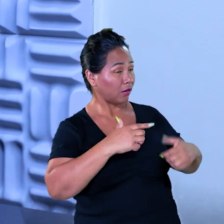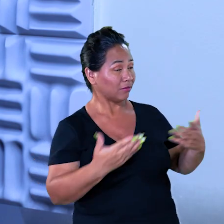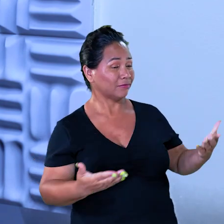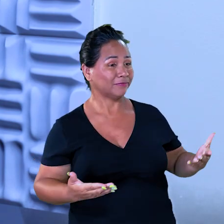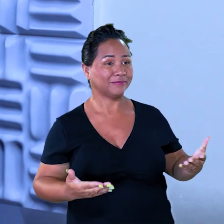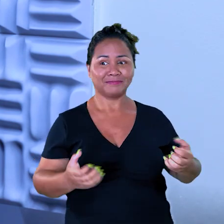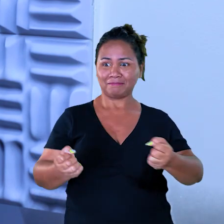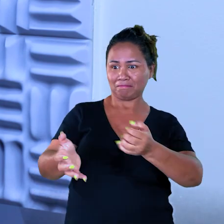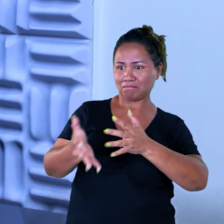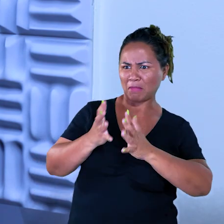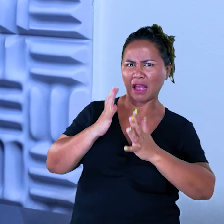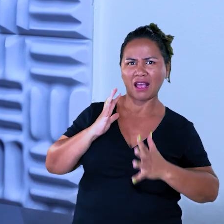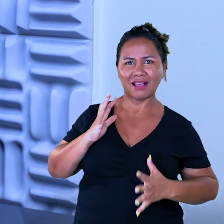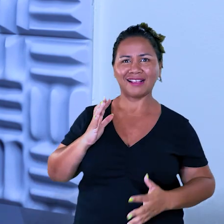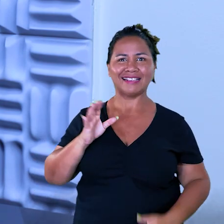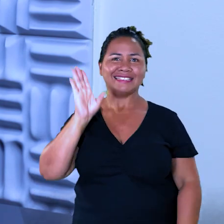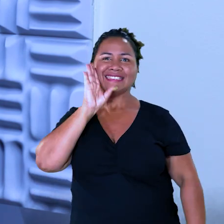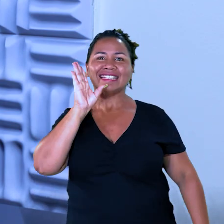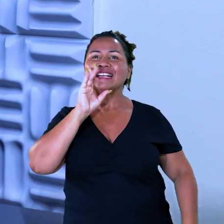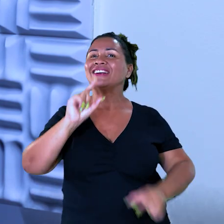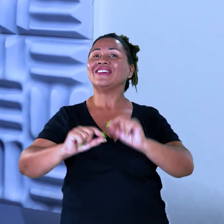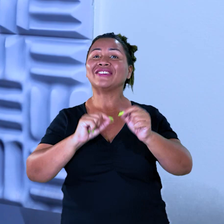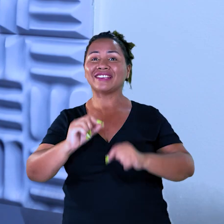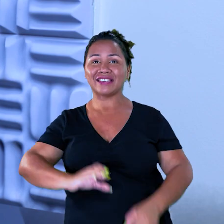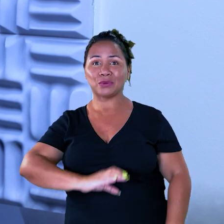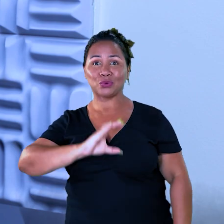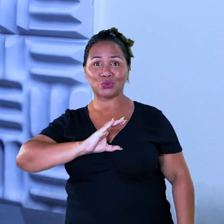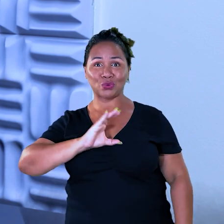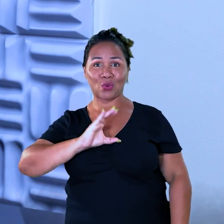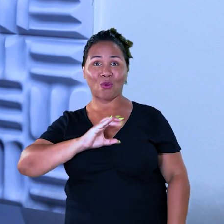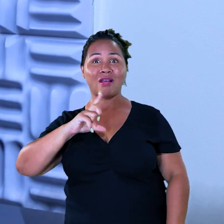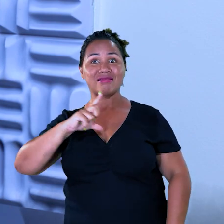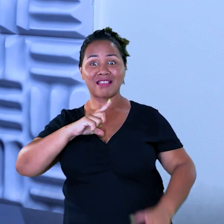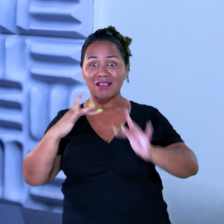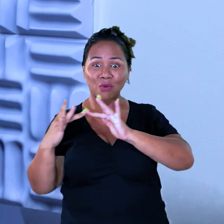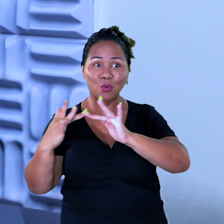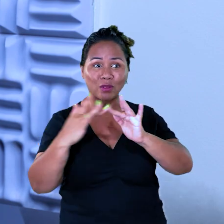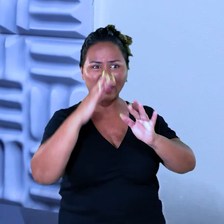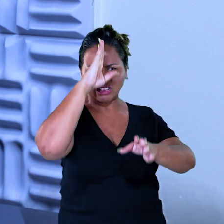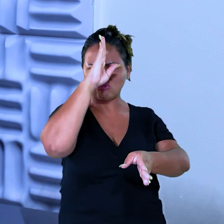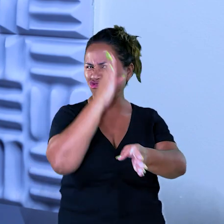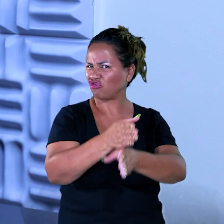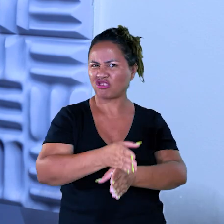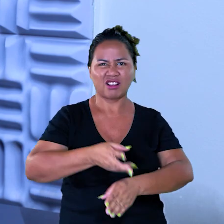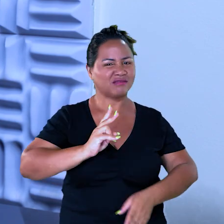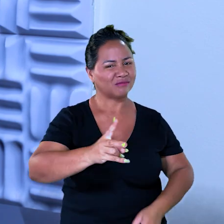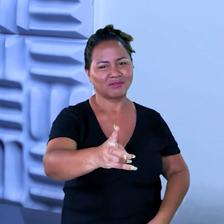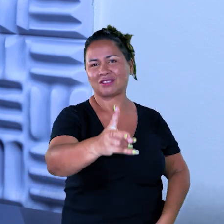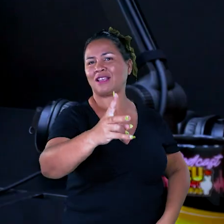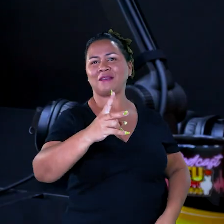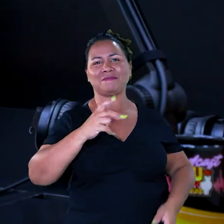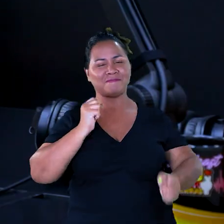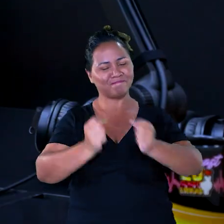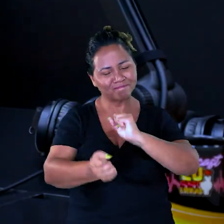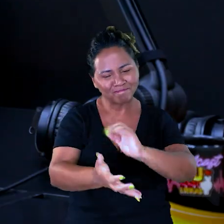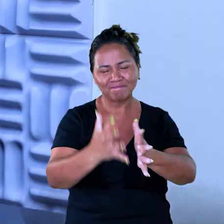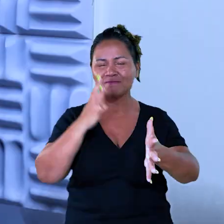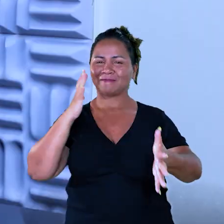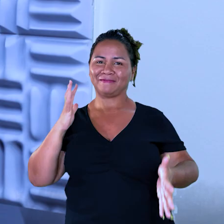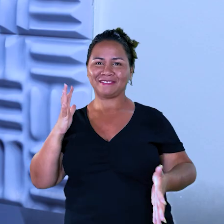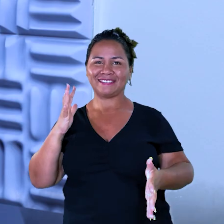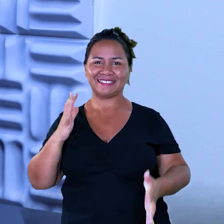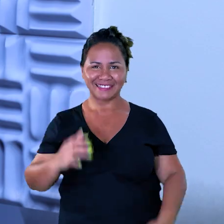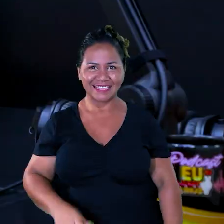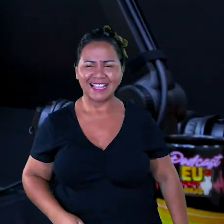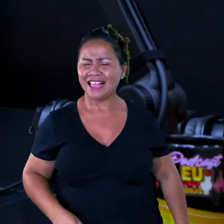em contato direto desde criança, né? Sim. E tem muita coisa que realmente a gente pode perguntar pra eles que eles fazem simplesmente sinal que a gente assim. Imagina que tem, eles não,